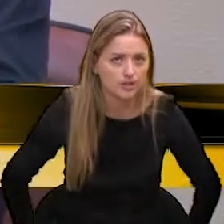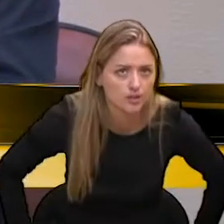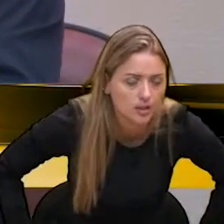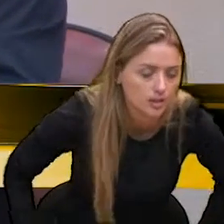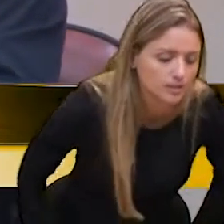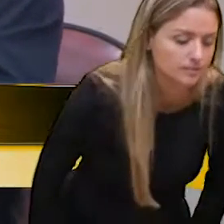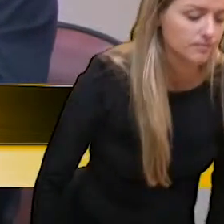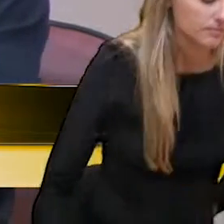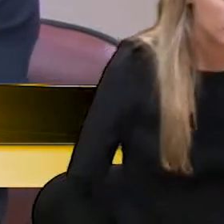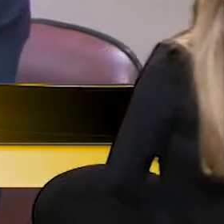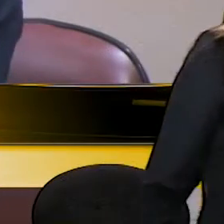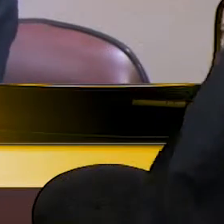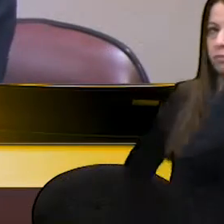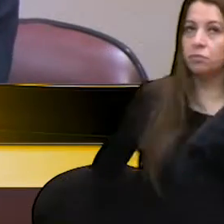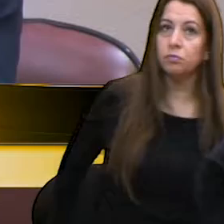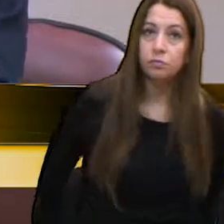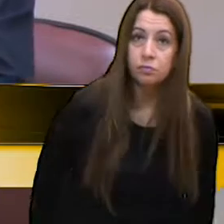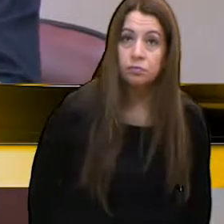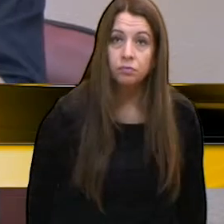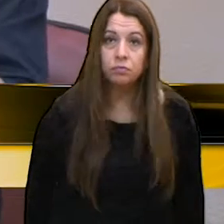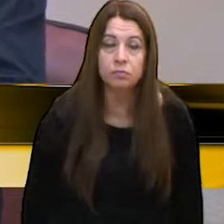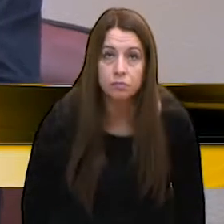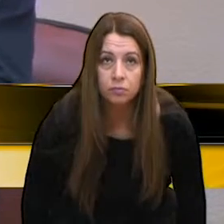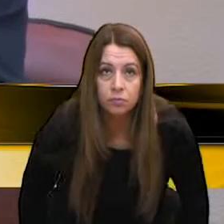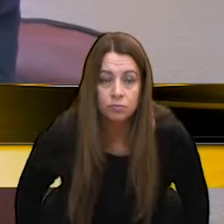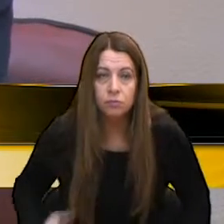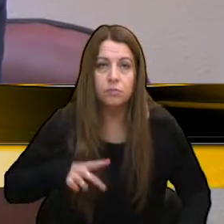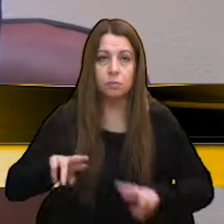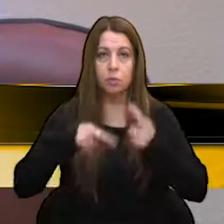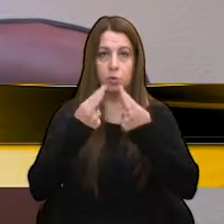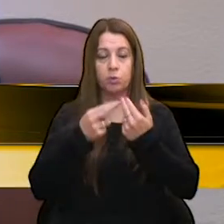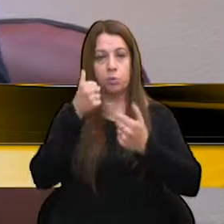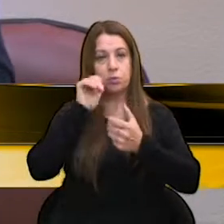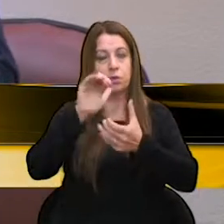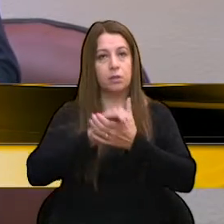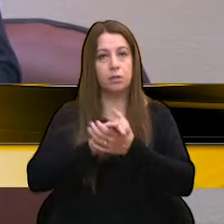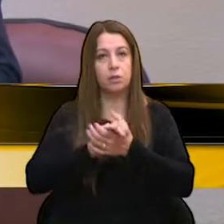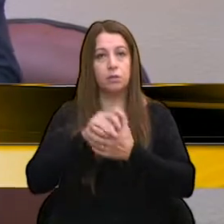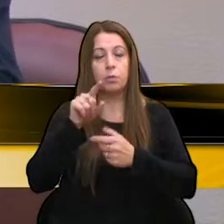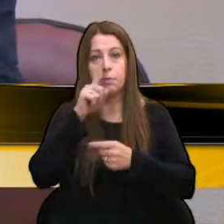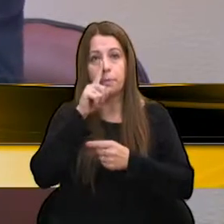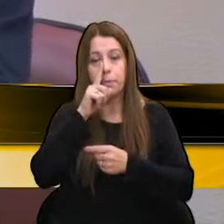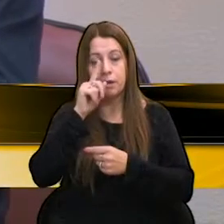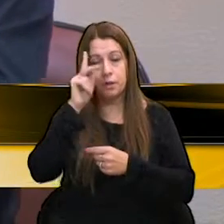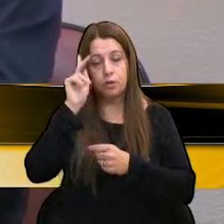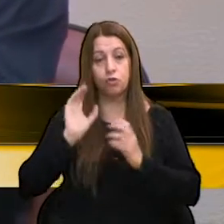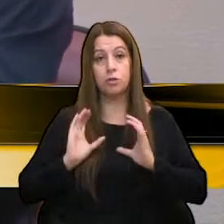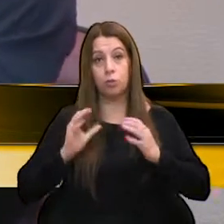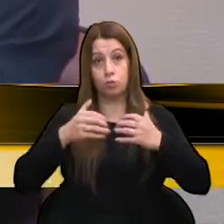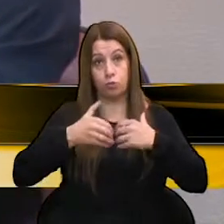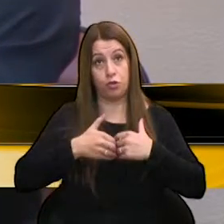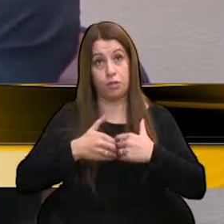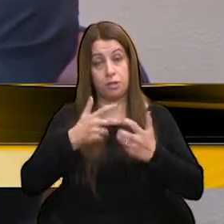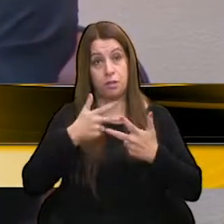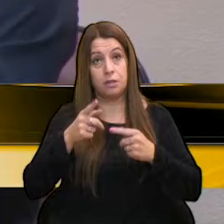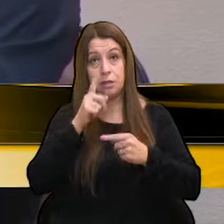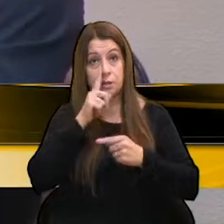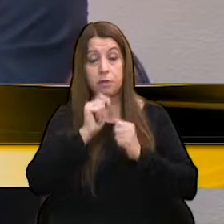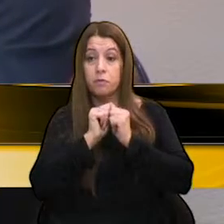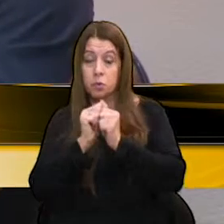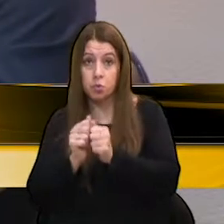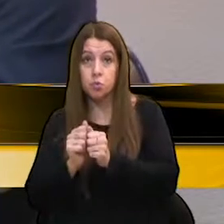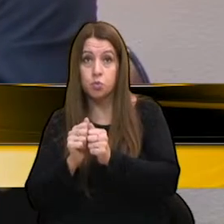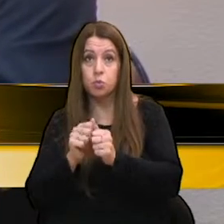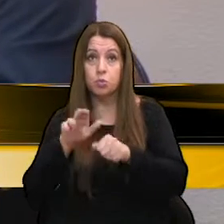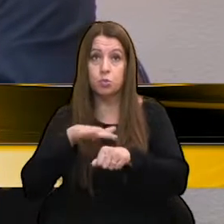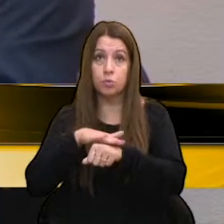Já aconteceu numa outra ocasião de nós termos aqui uma audiência com a primeira-dama, eu, o vereador Neri, sobre as mães de autistas, de uma demanda, em que as mães foram juntas,